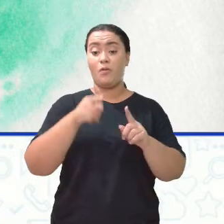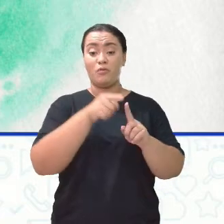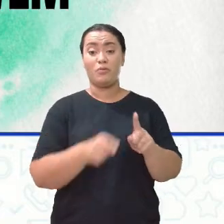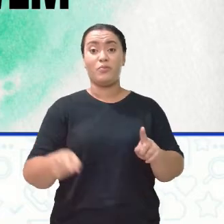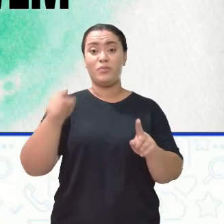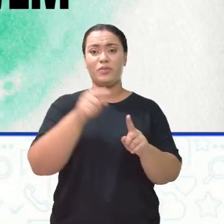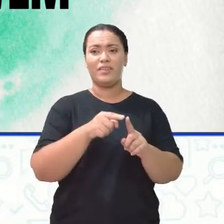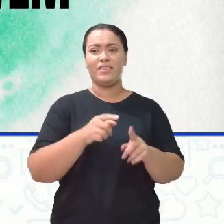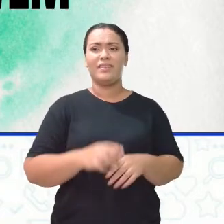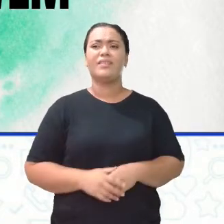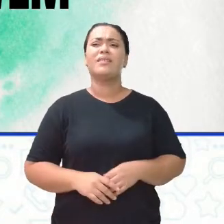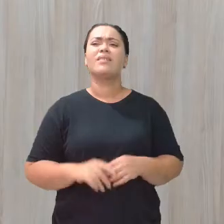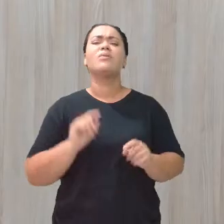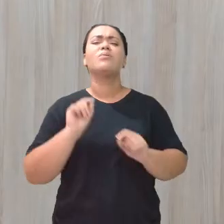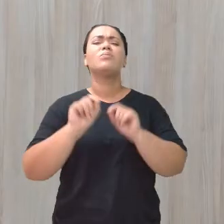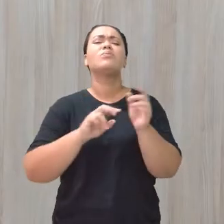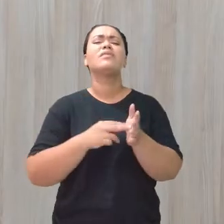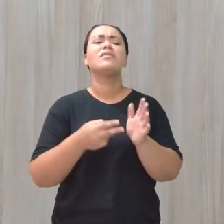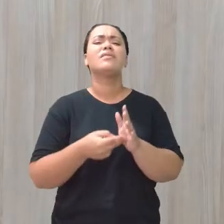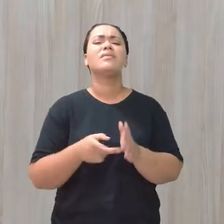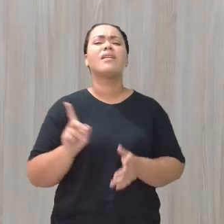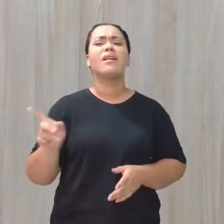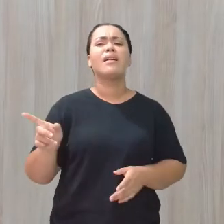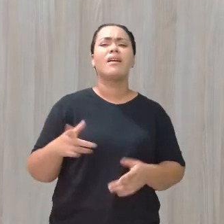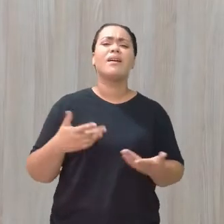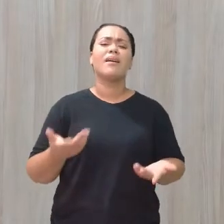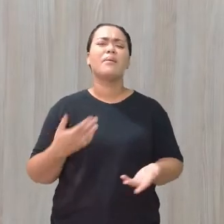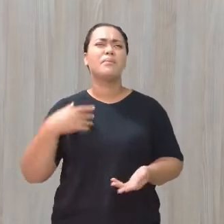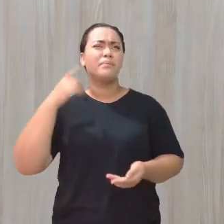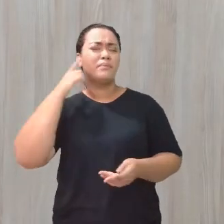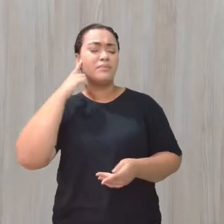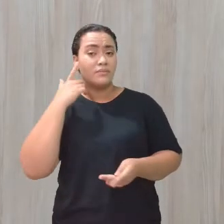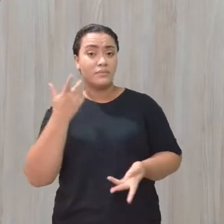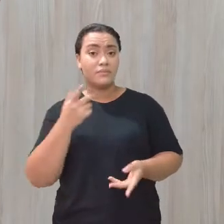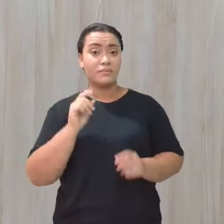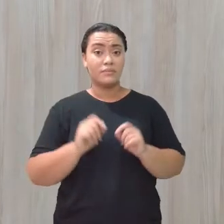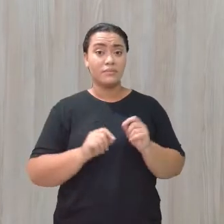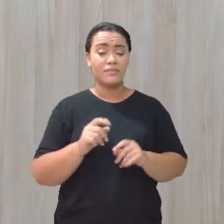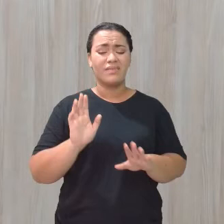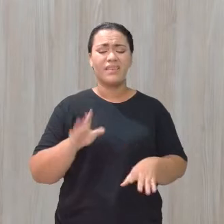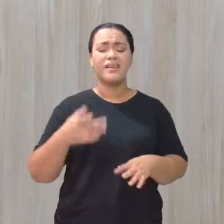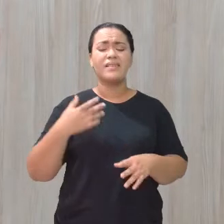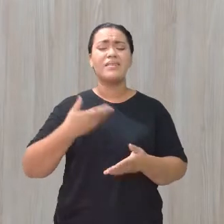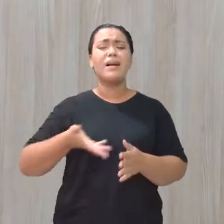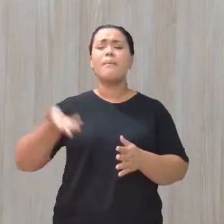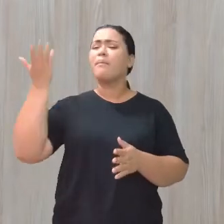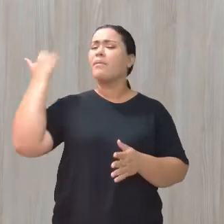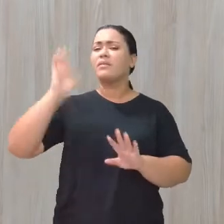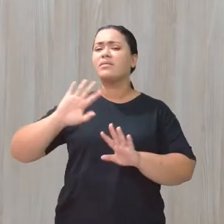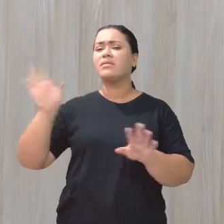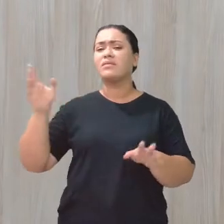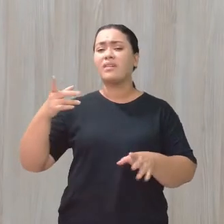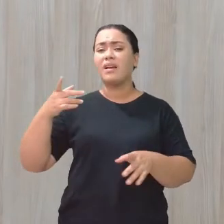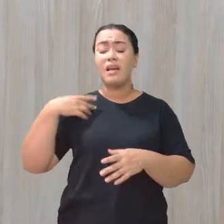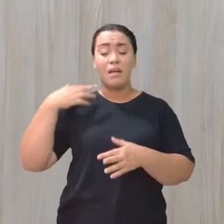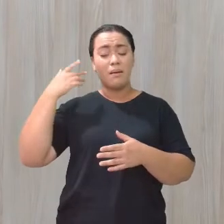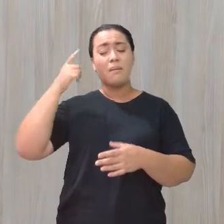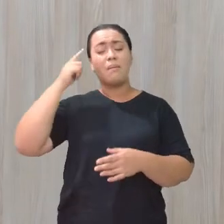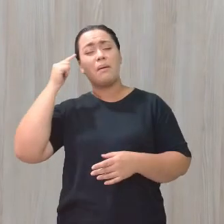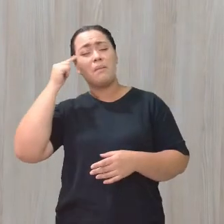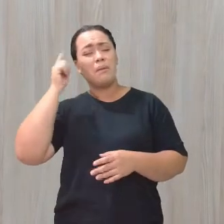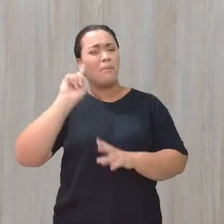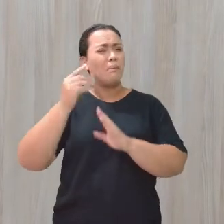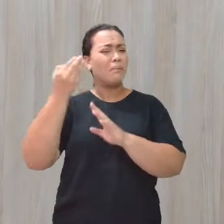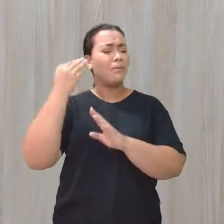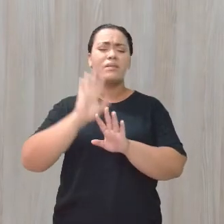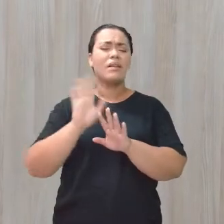moinhos. Exatamente. Quer dizer o quê, né? Para a gente não ficar relembrando aquilo que já passou, porque águas passadas não movem moinhos. E